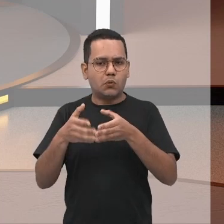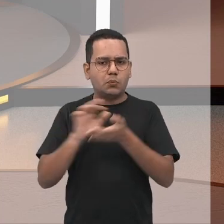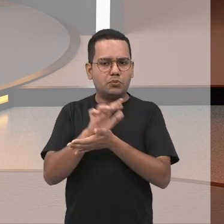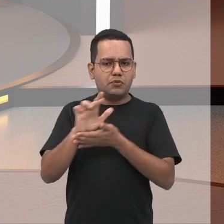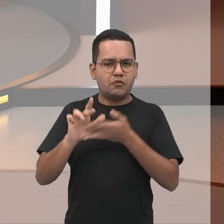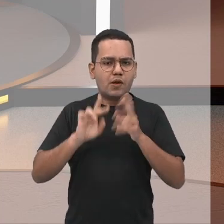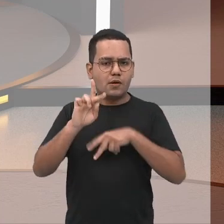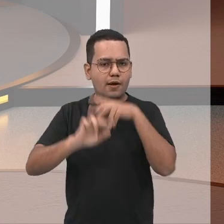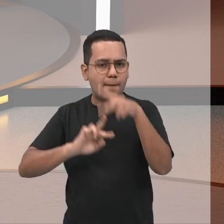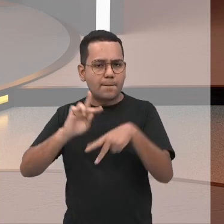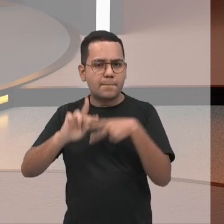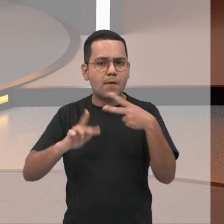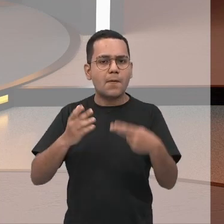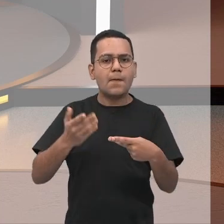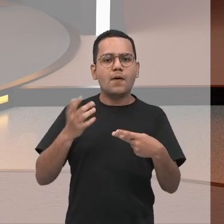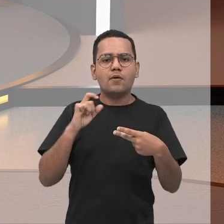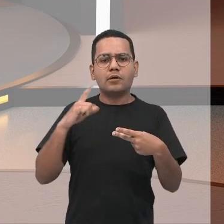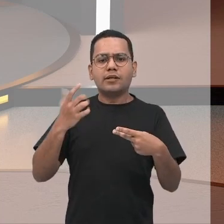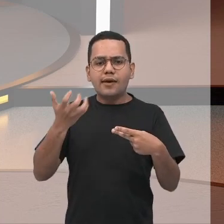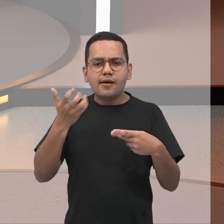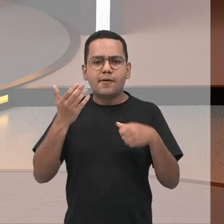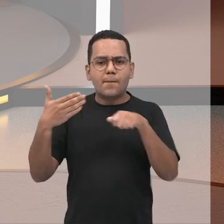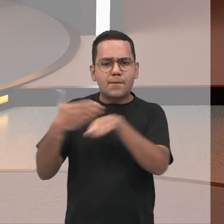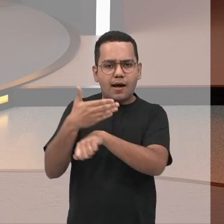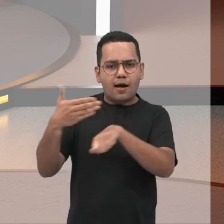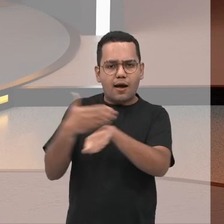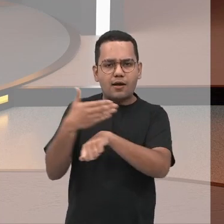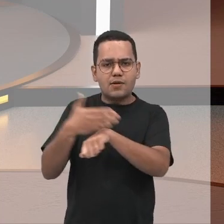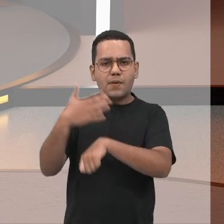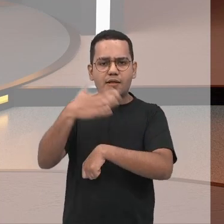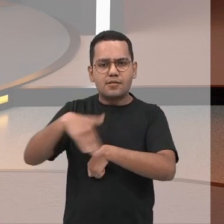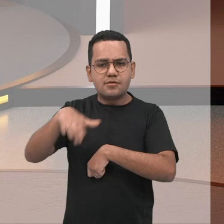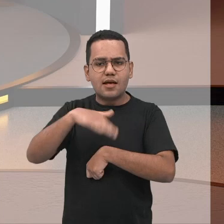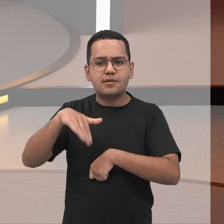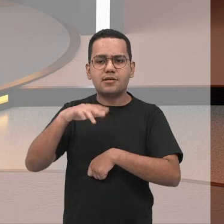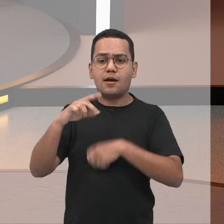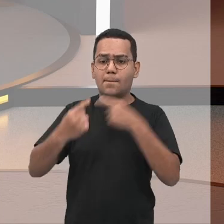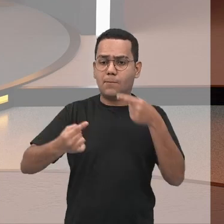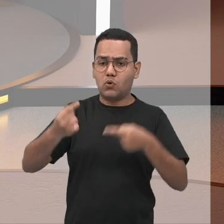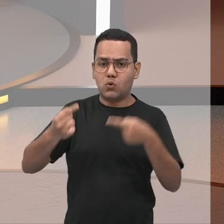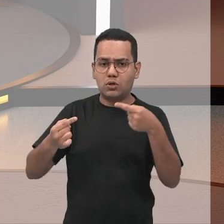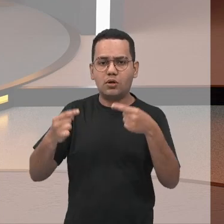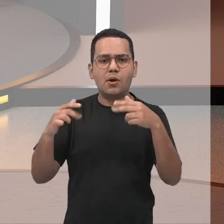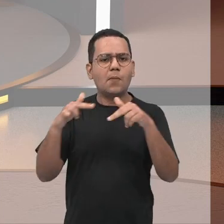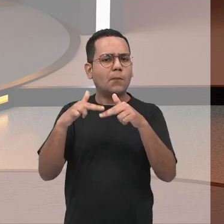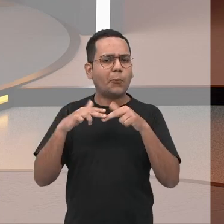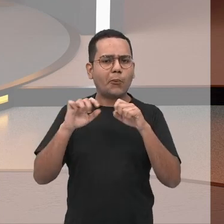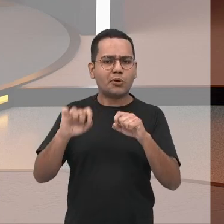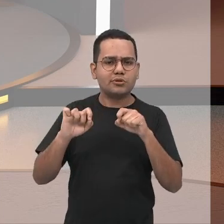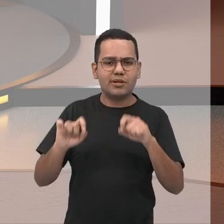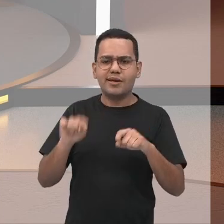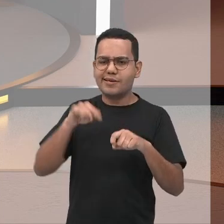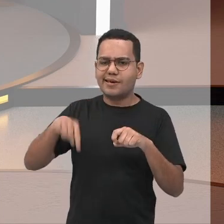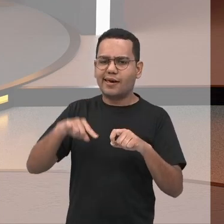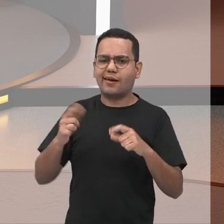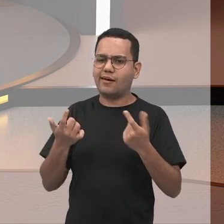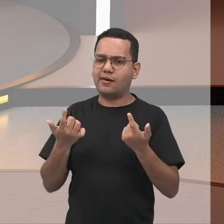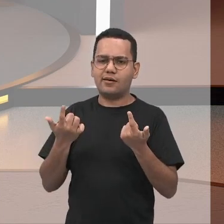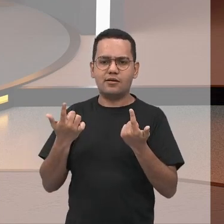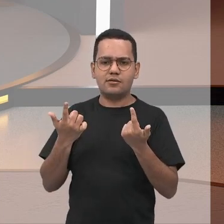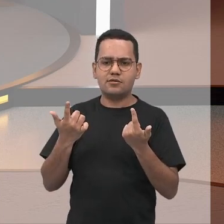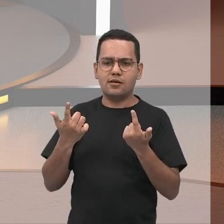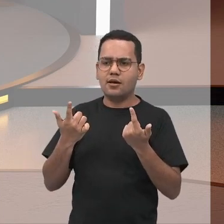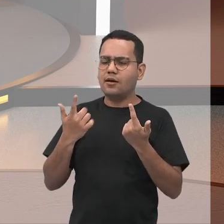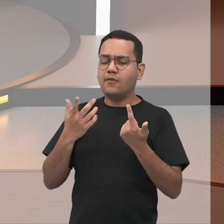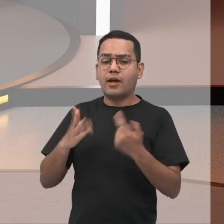de participar das decisões políticas, mas novamente acabaram sendo reprimidas violentamente